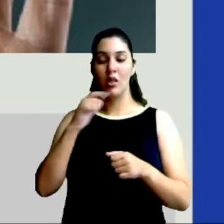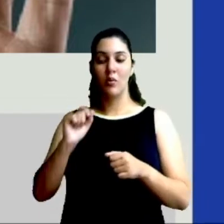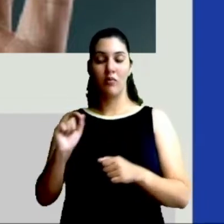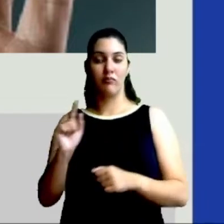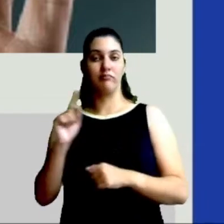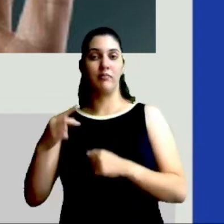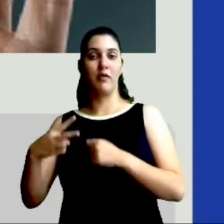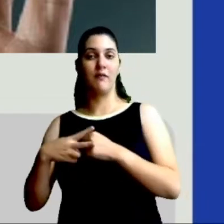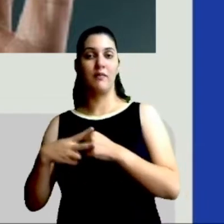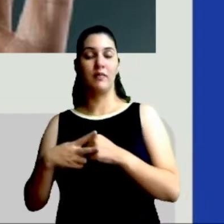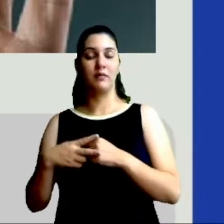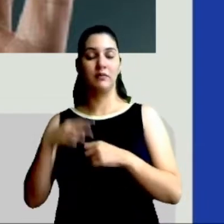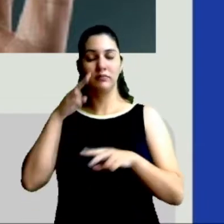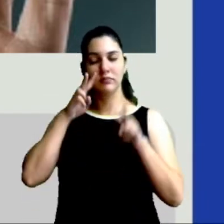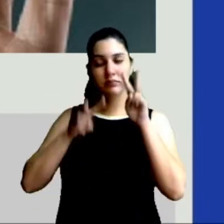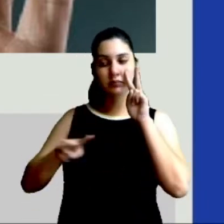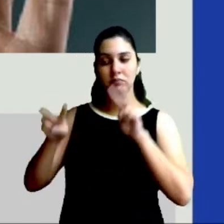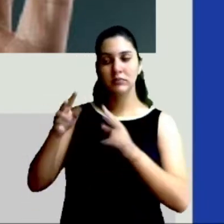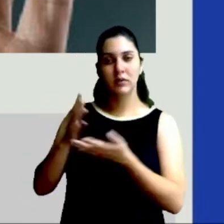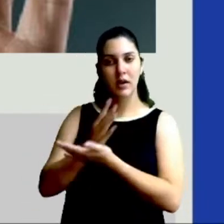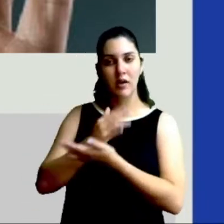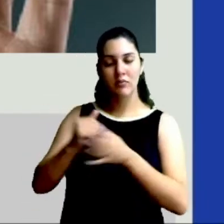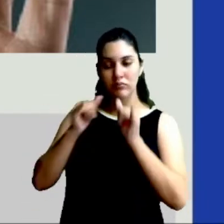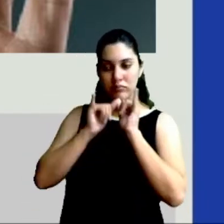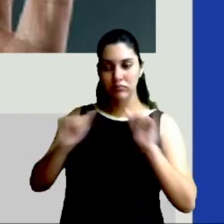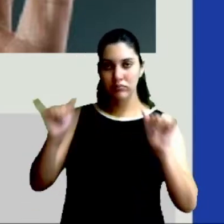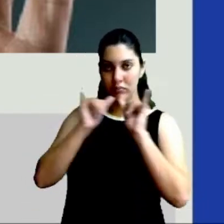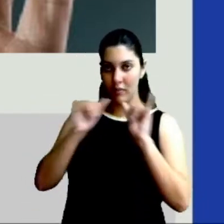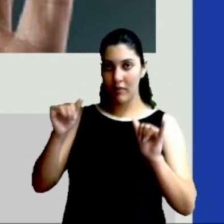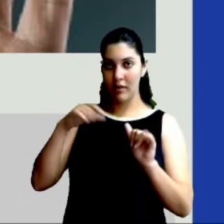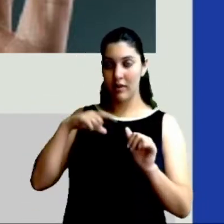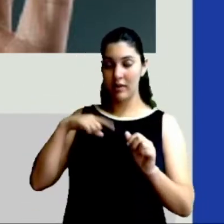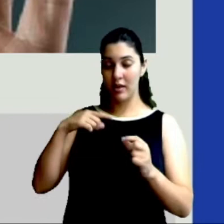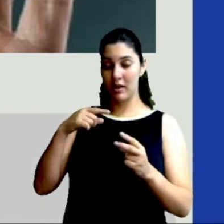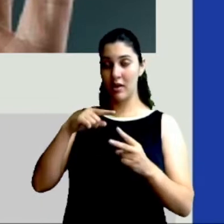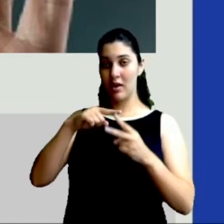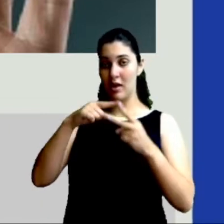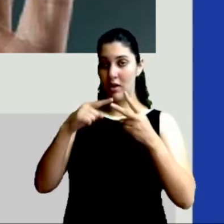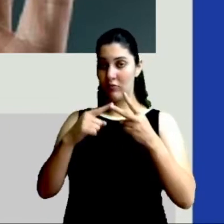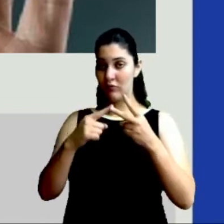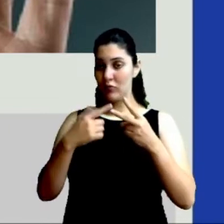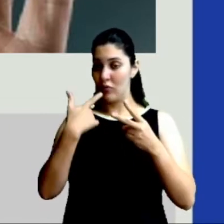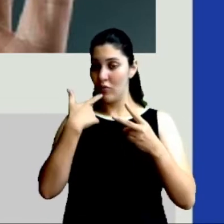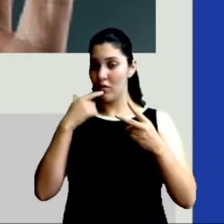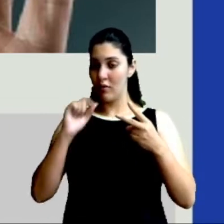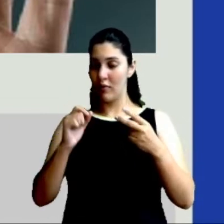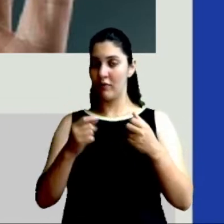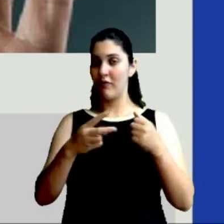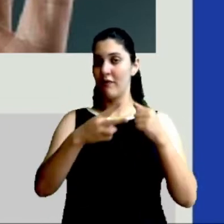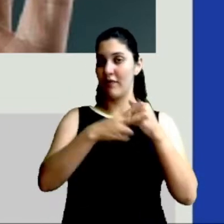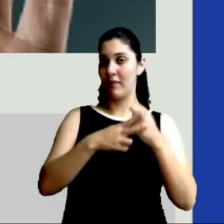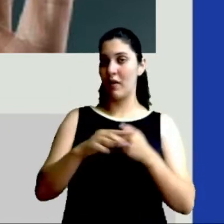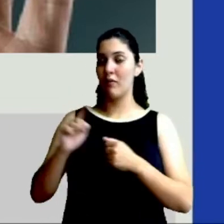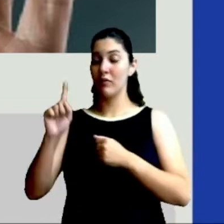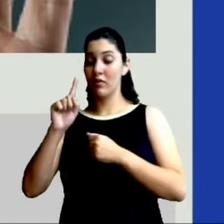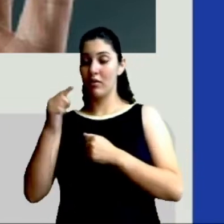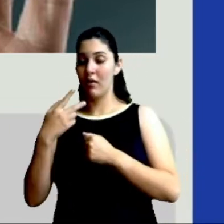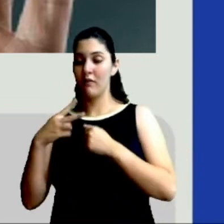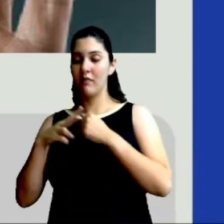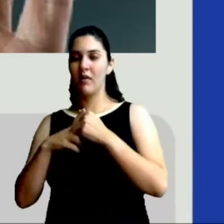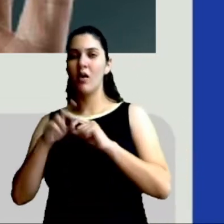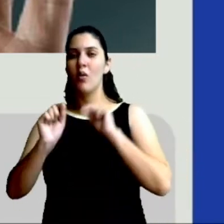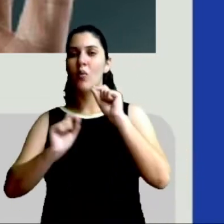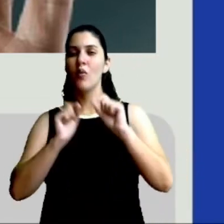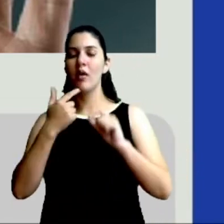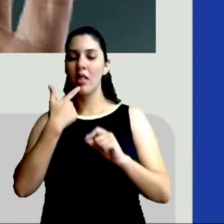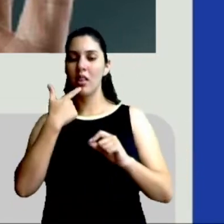E olhe que há anúncio em que há tanto a linguagem verbal quanto a não verbal. Como é que você vai saber? O que seria a linguagem